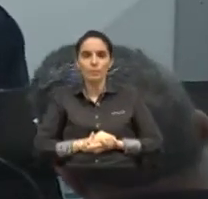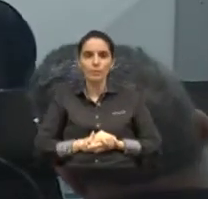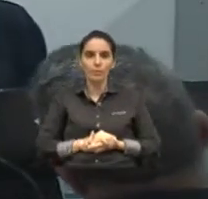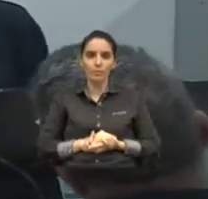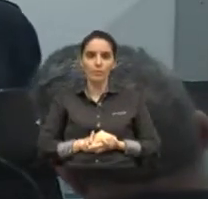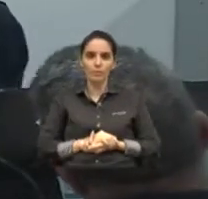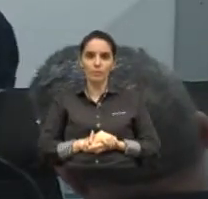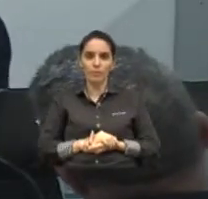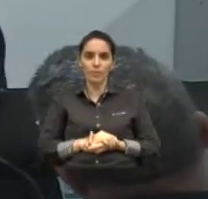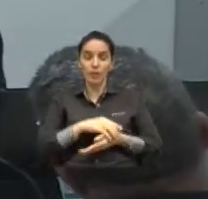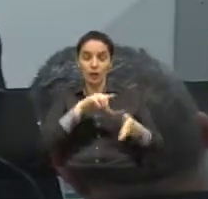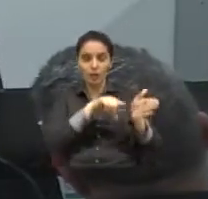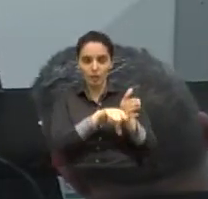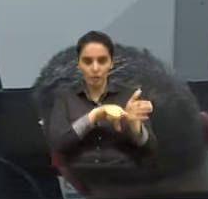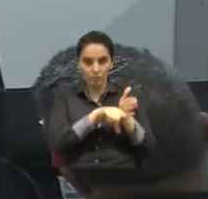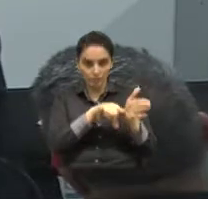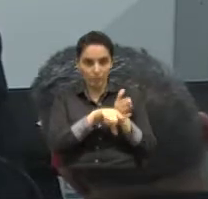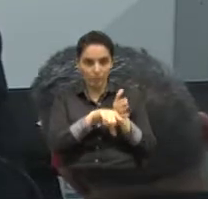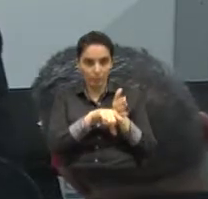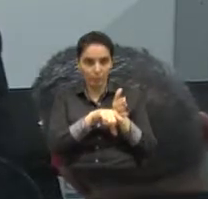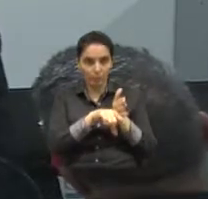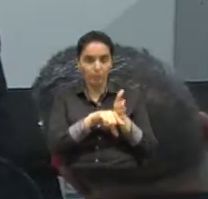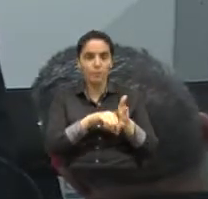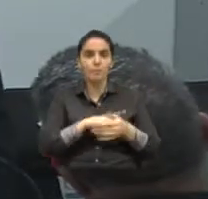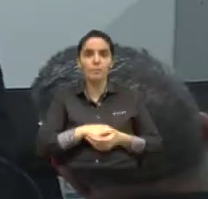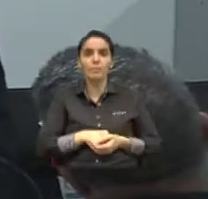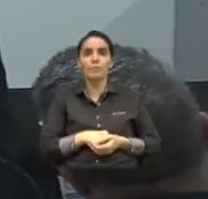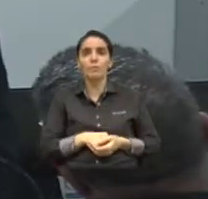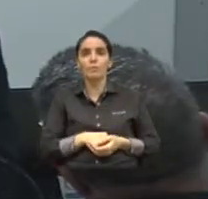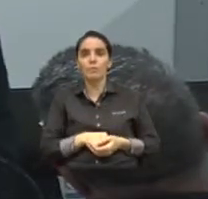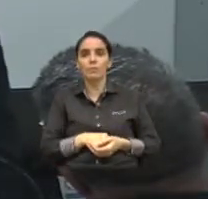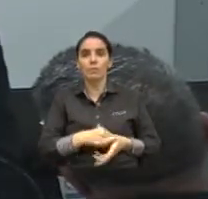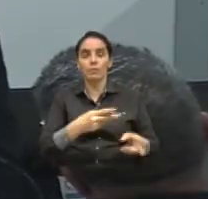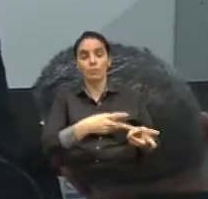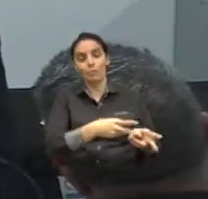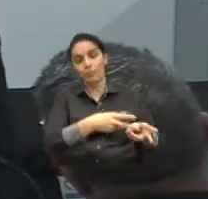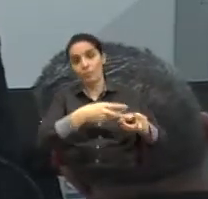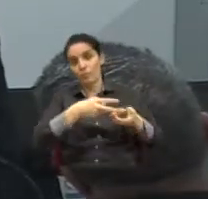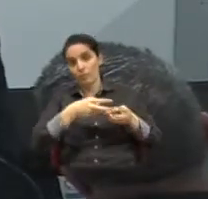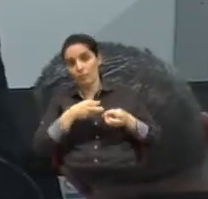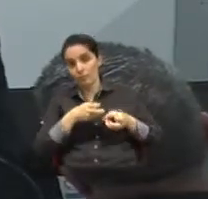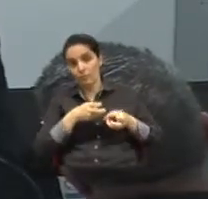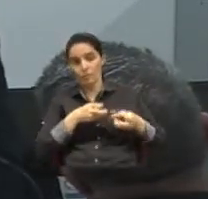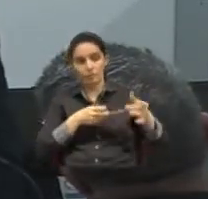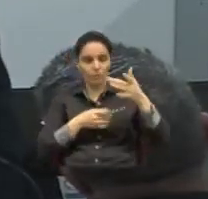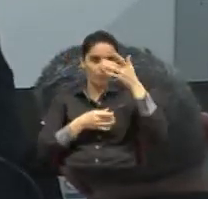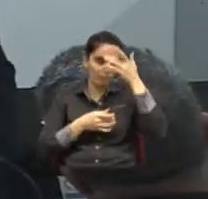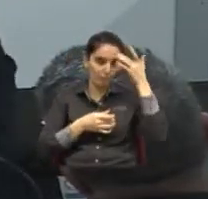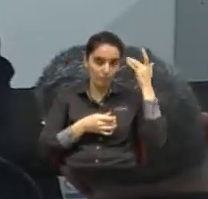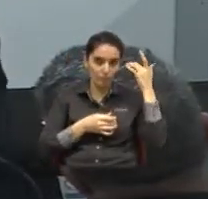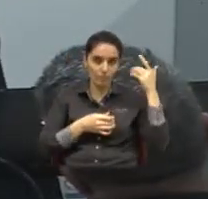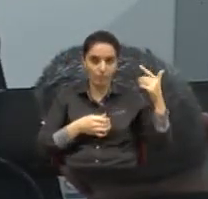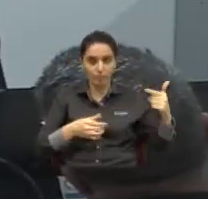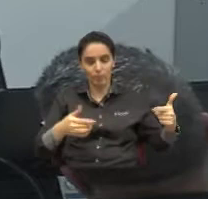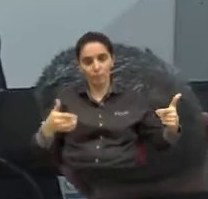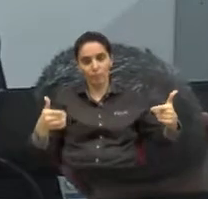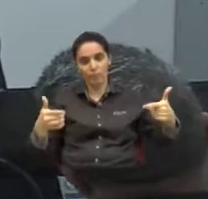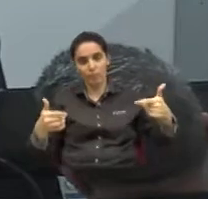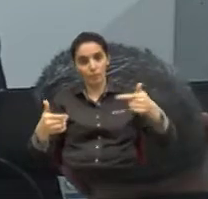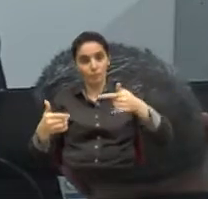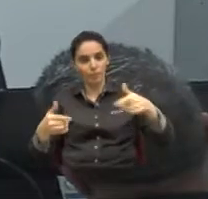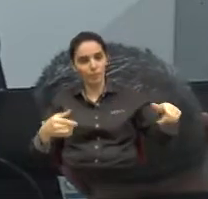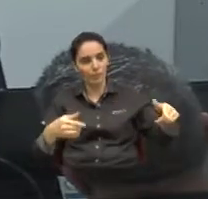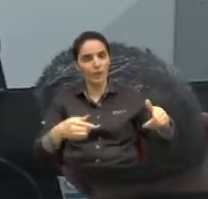Durante as investigações, constatou-se que o marginal que o assassinou era